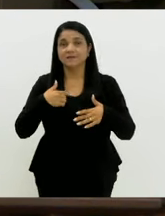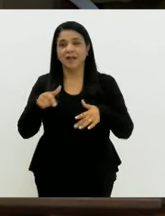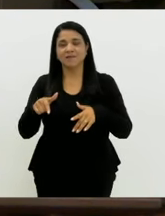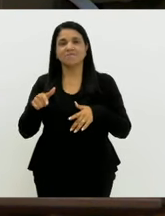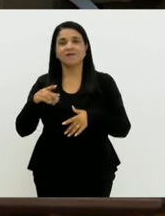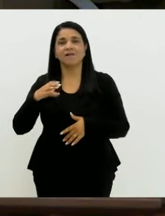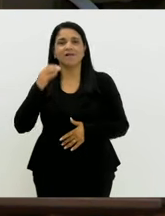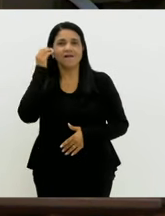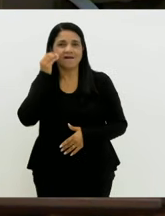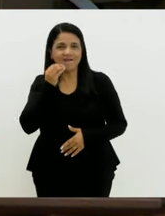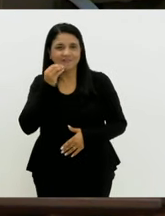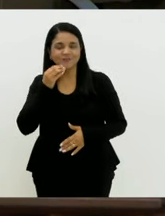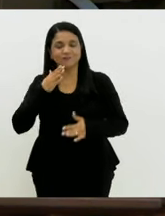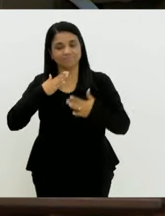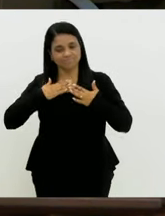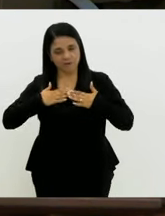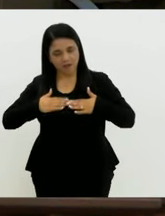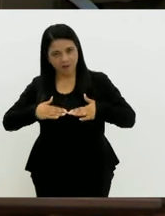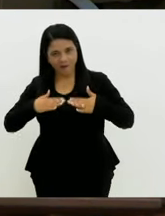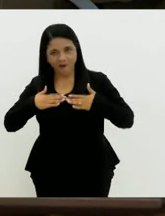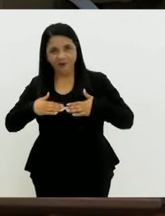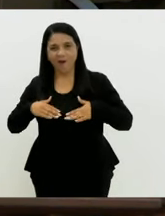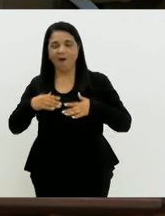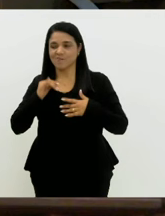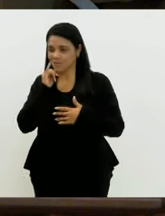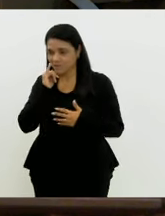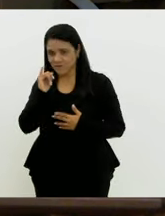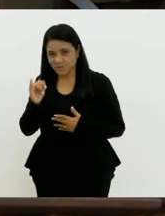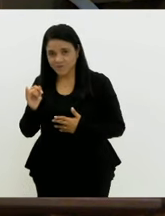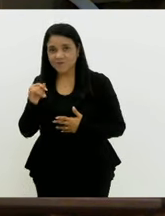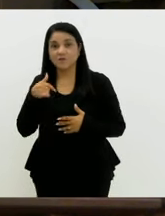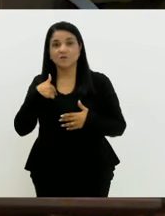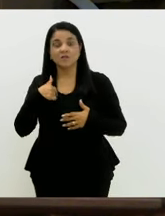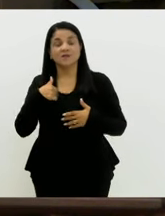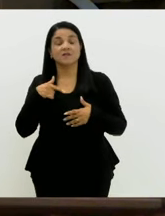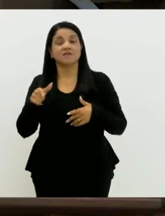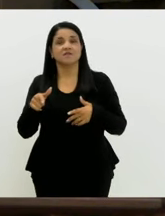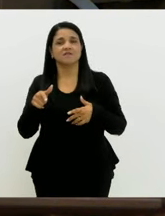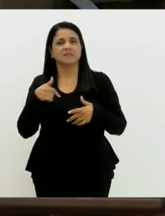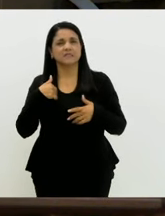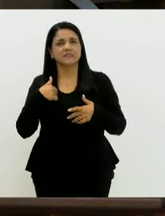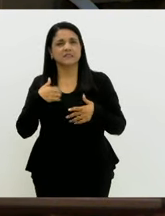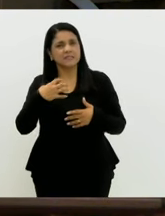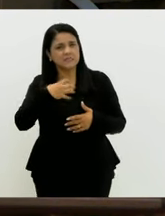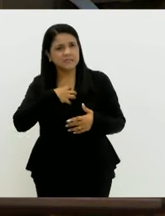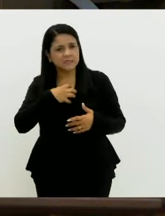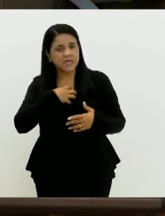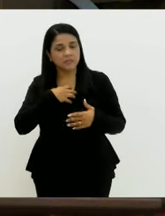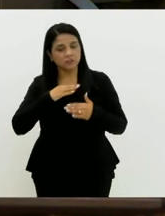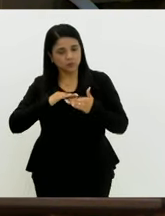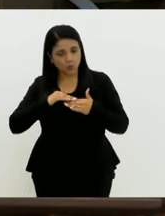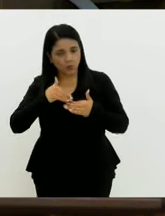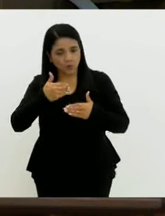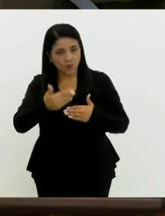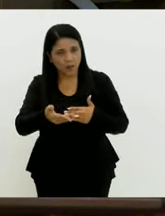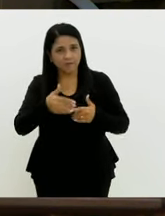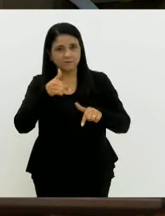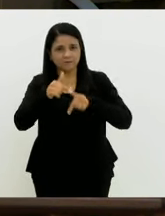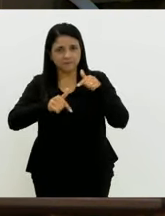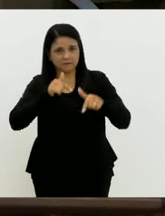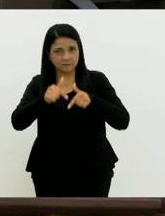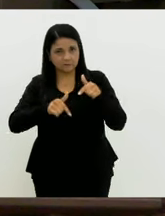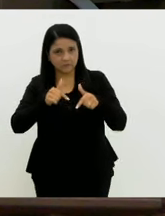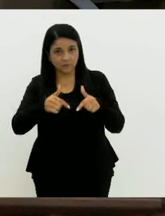sopesar muito as situações naquele âmbito do palácio ali, porque só quando a gente passa, Daniel, para o outro lado do balcão, que a gente consegue